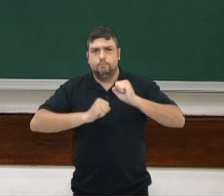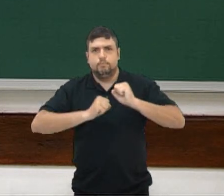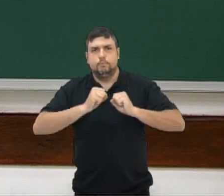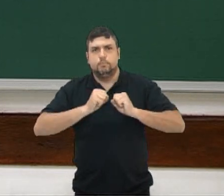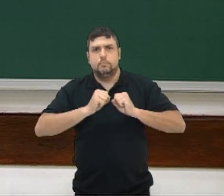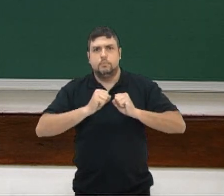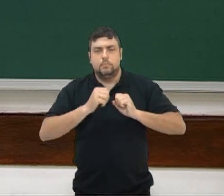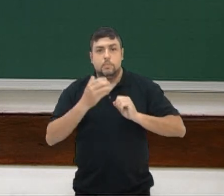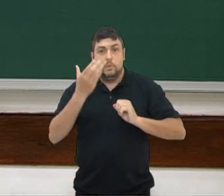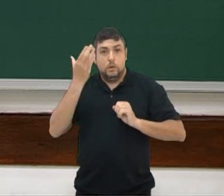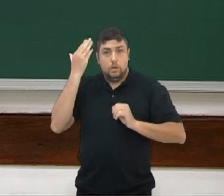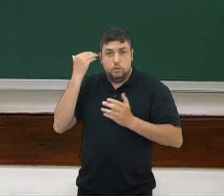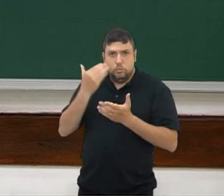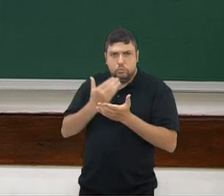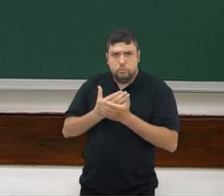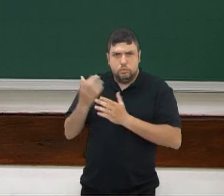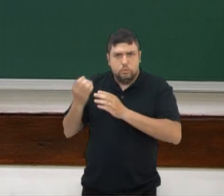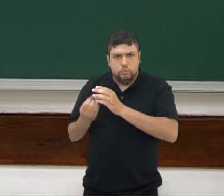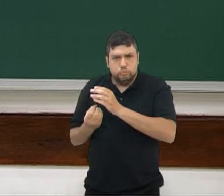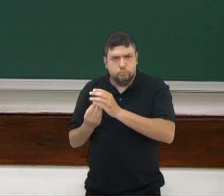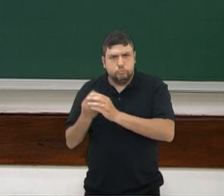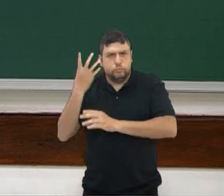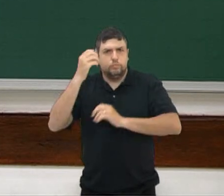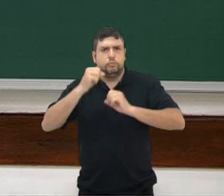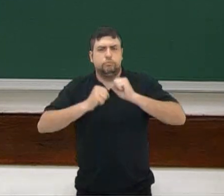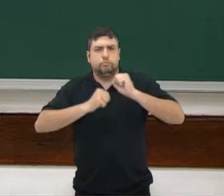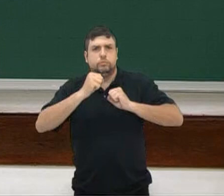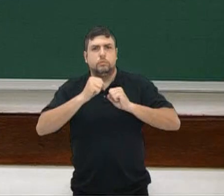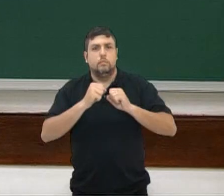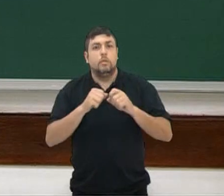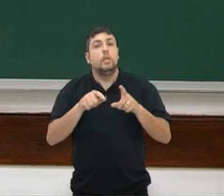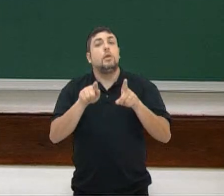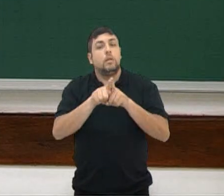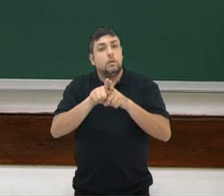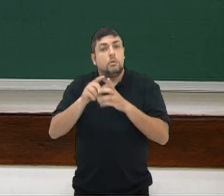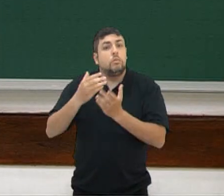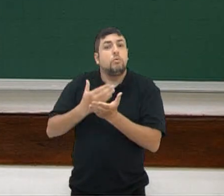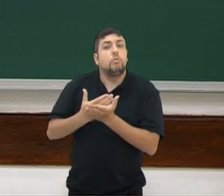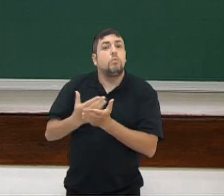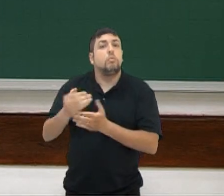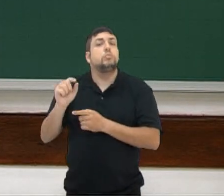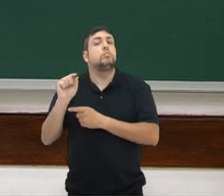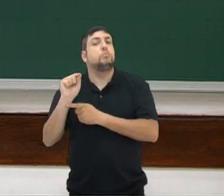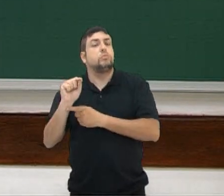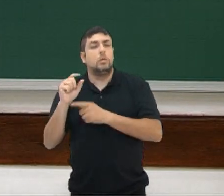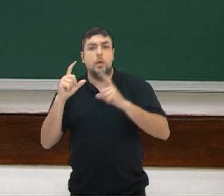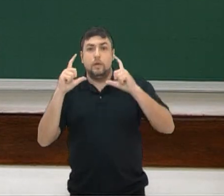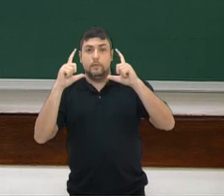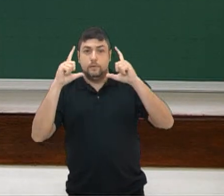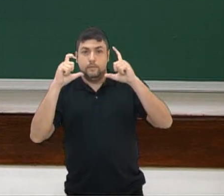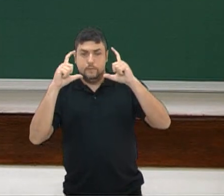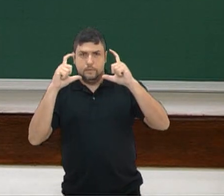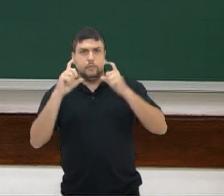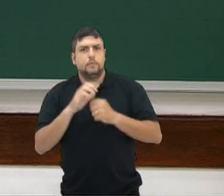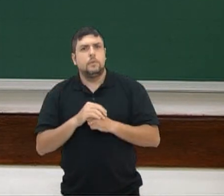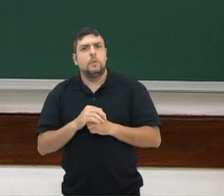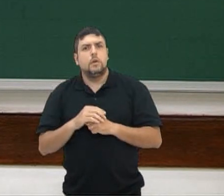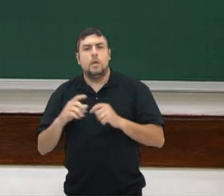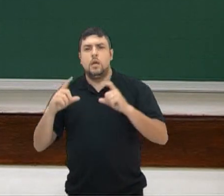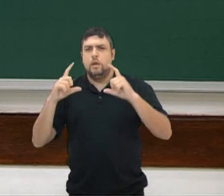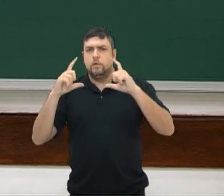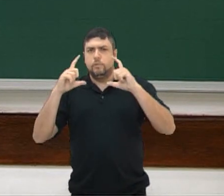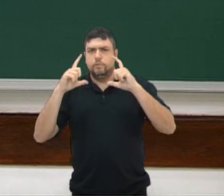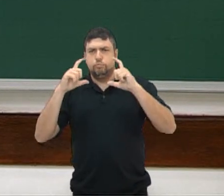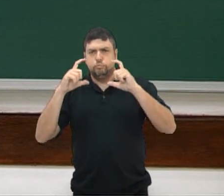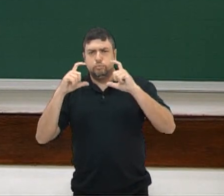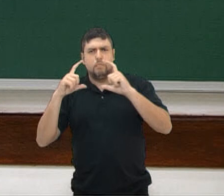conhecemos hoje. E, principalmente, o advento da fotografia ficou muito forte, né? A fotografia passou a ficar mais